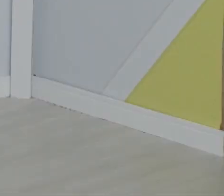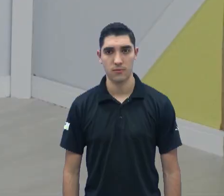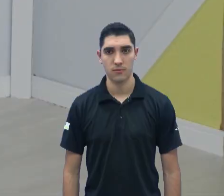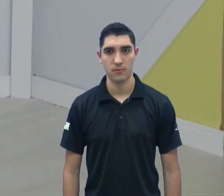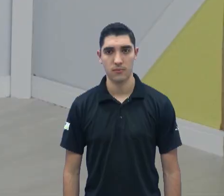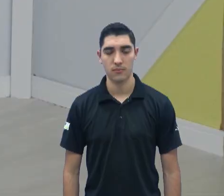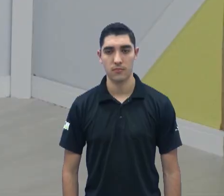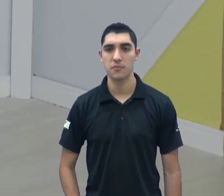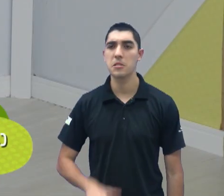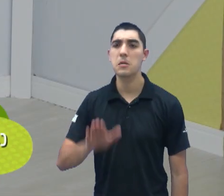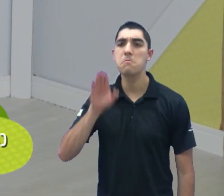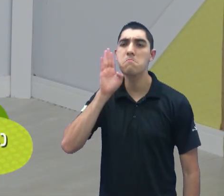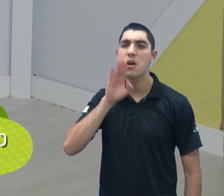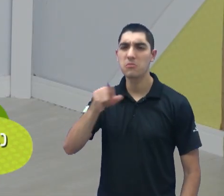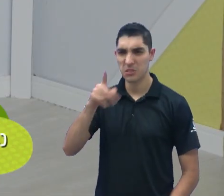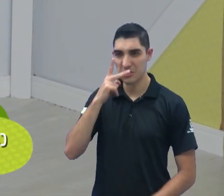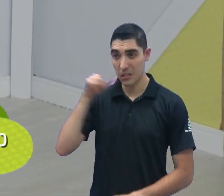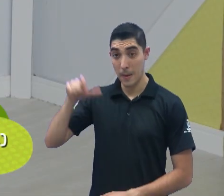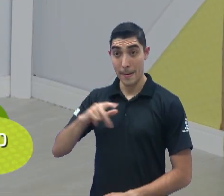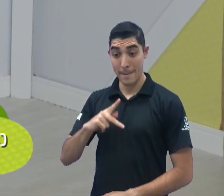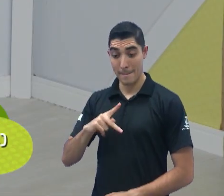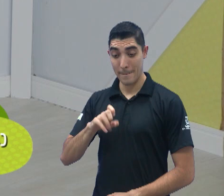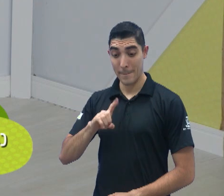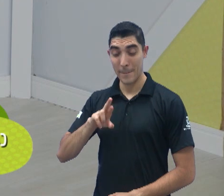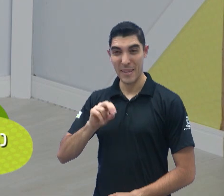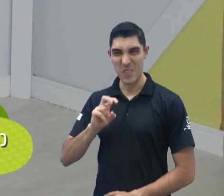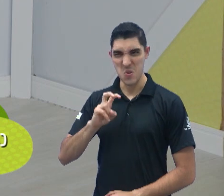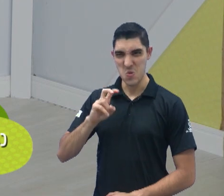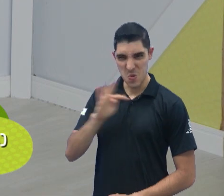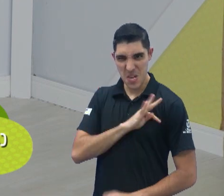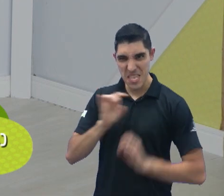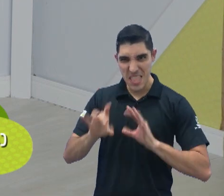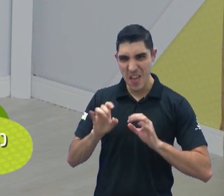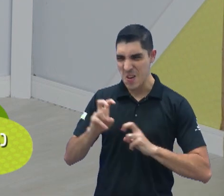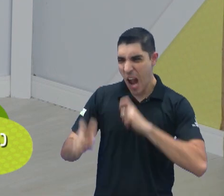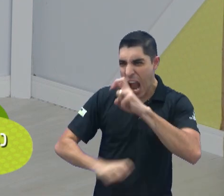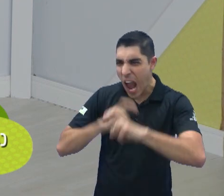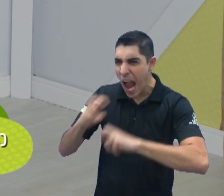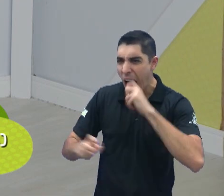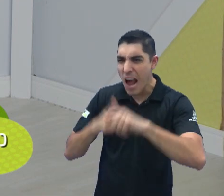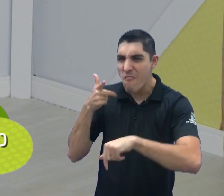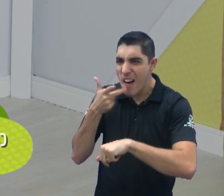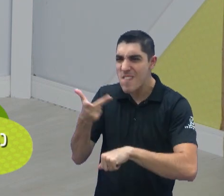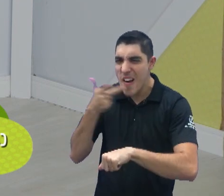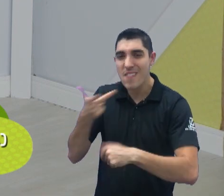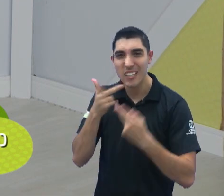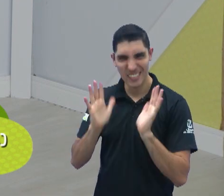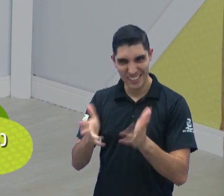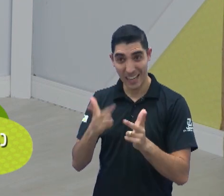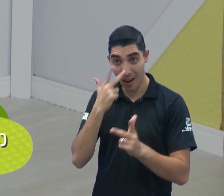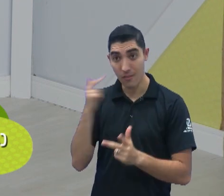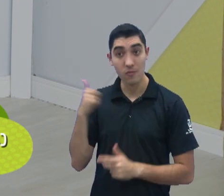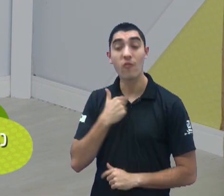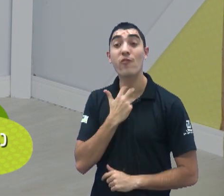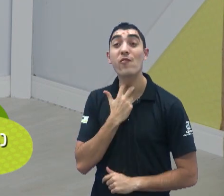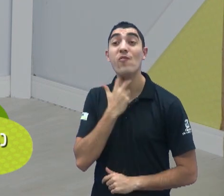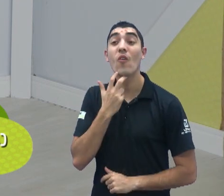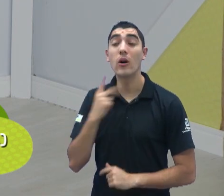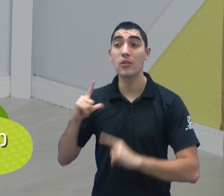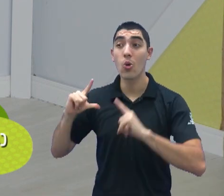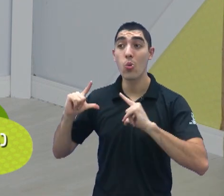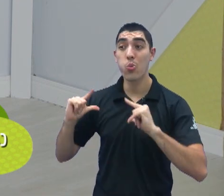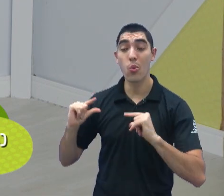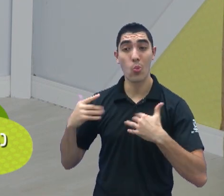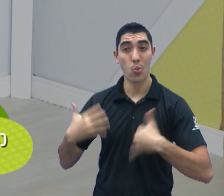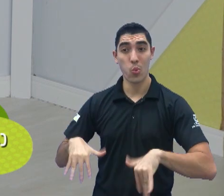Paulito, você acha que o Pedro Moraes ele gritou muito na beira da quadra com o time do São José, que acabou sendo vencido pelo São Paulo? Aliás, méritos para a